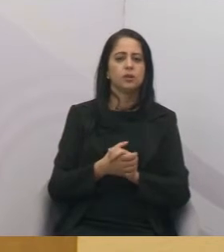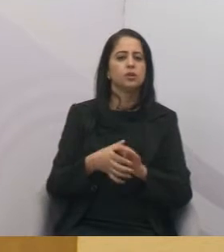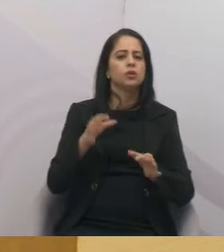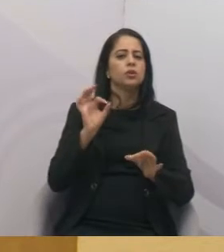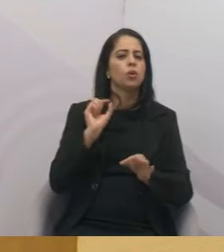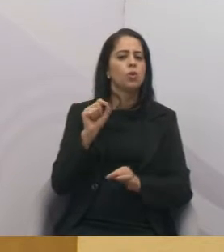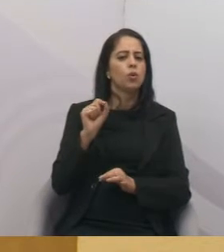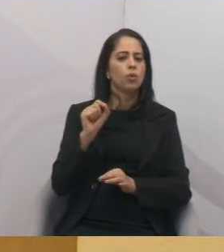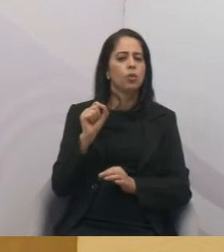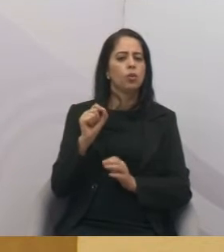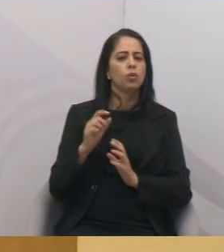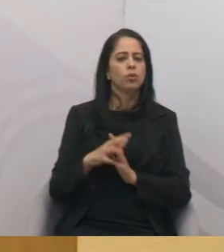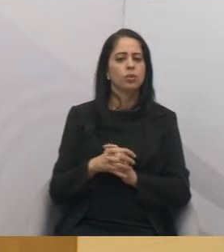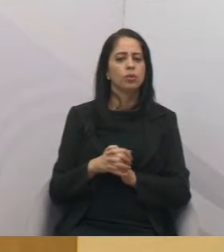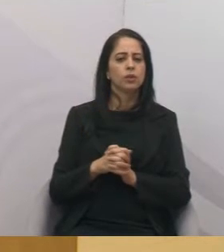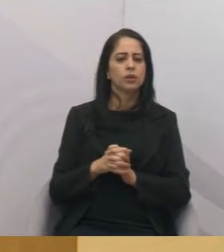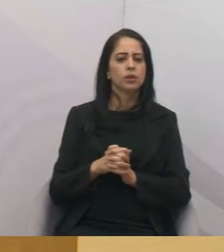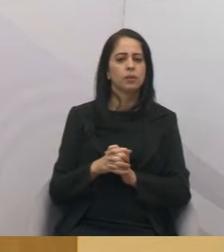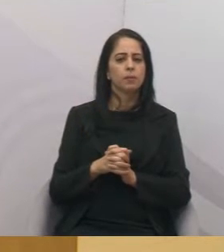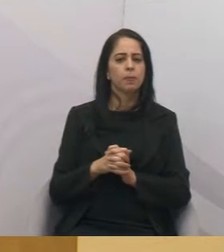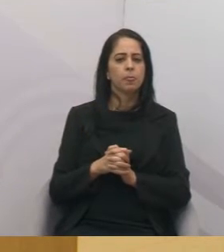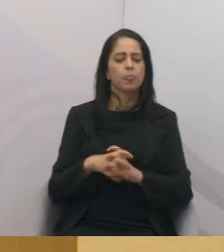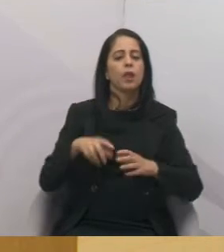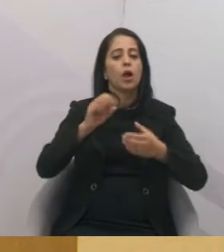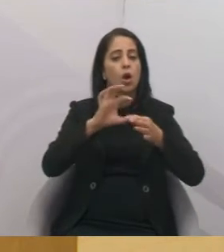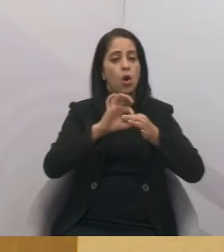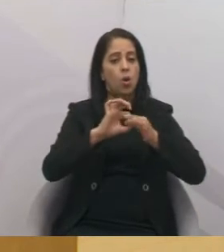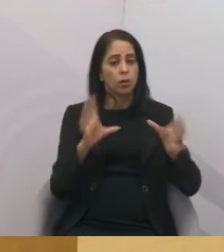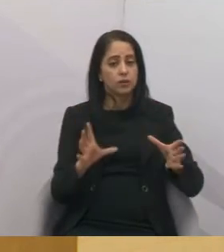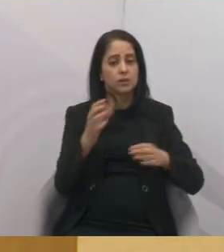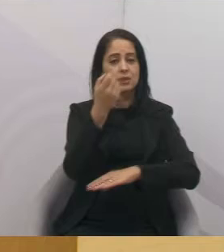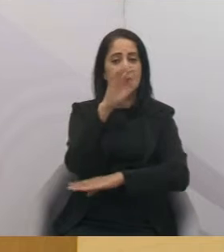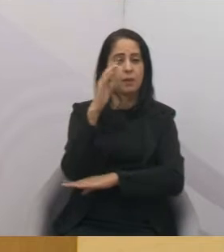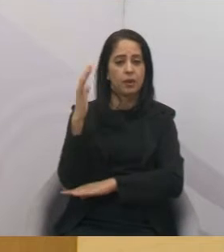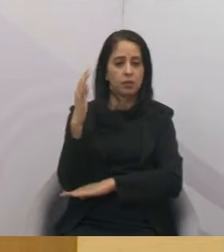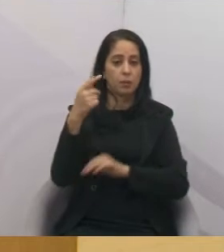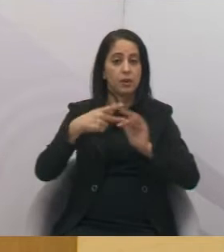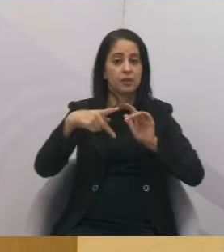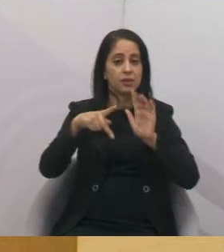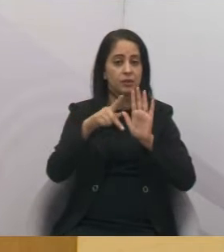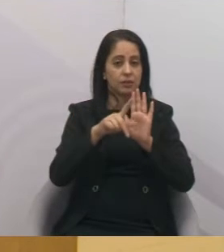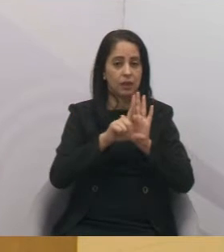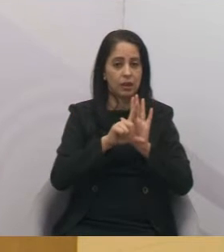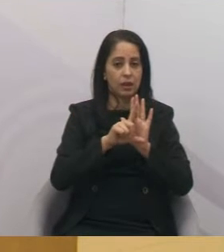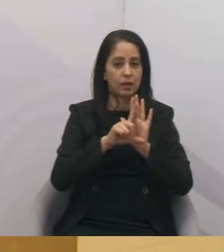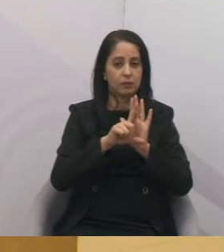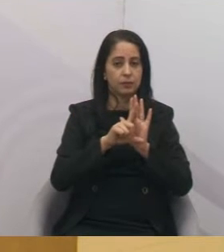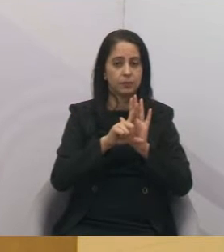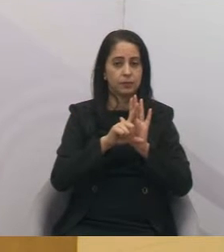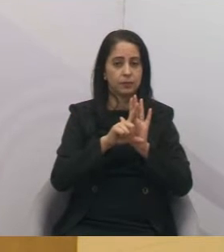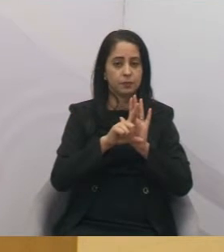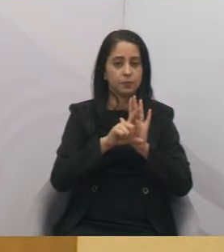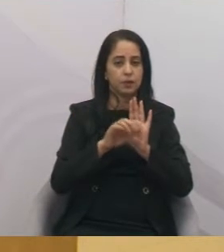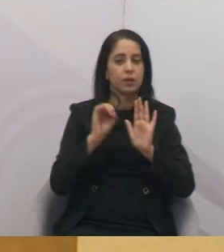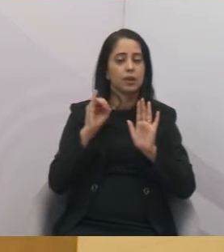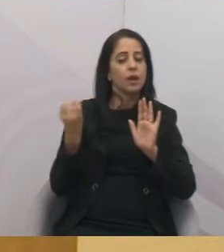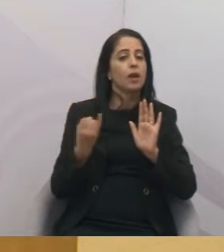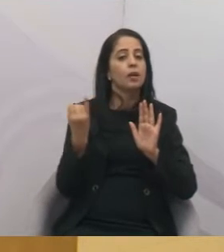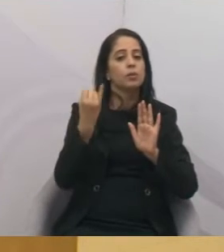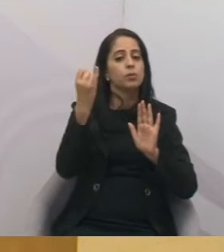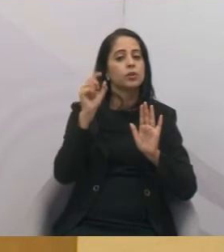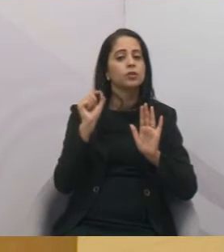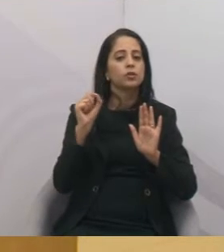justamente a criação desse serviço de licenciamento ambiental de baixo impacto. É importante destacar